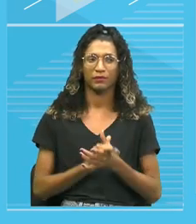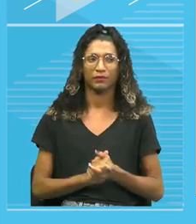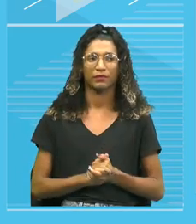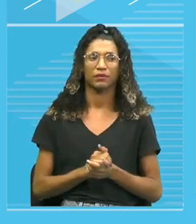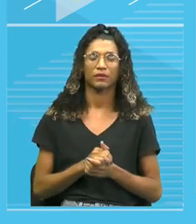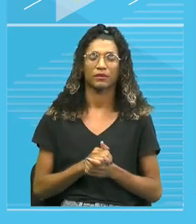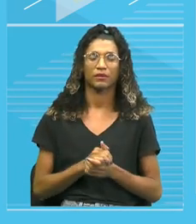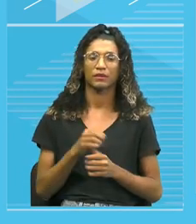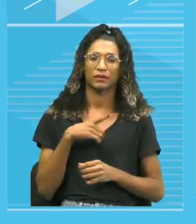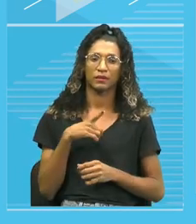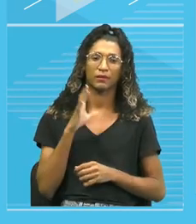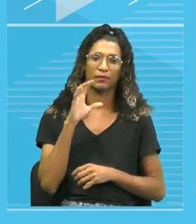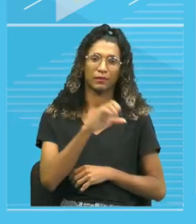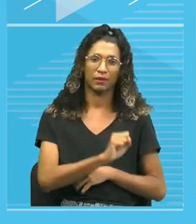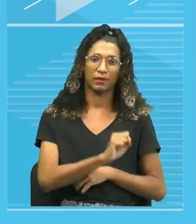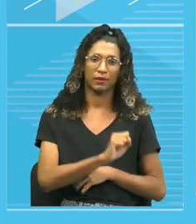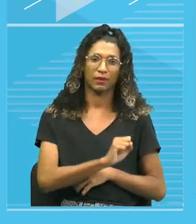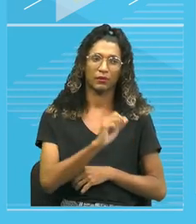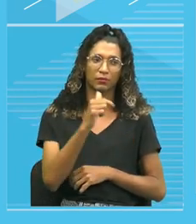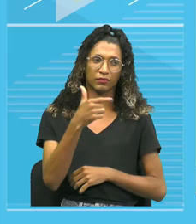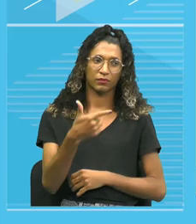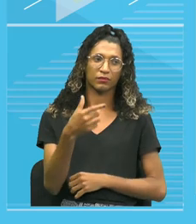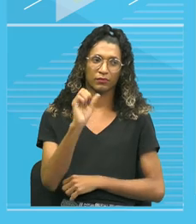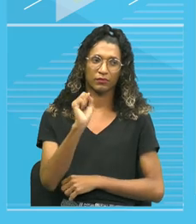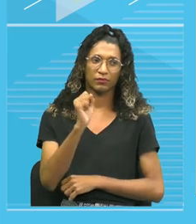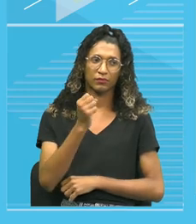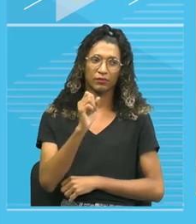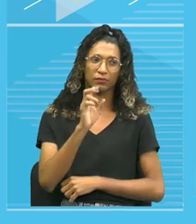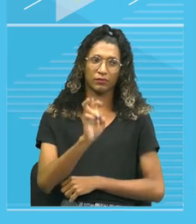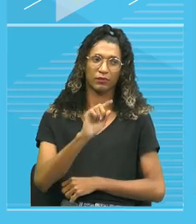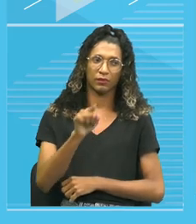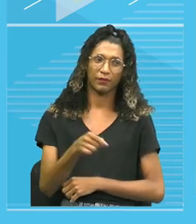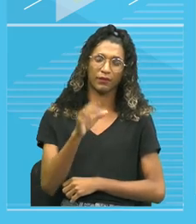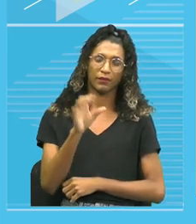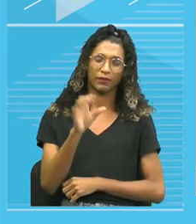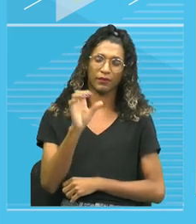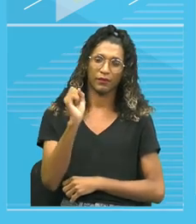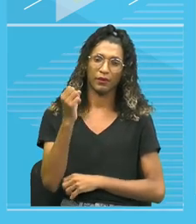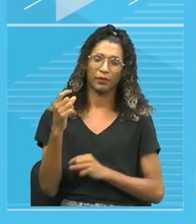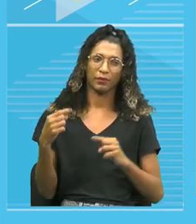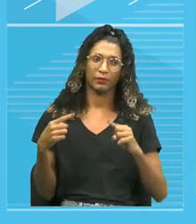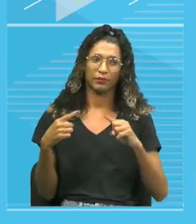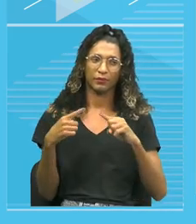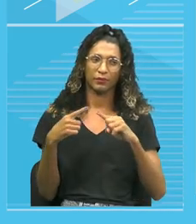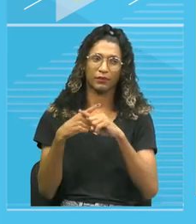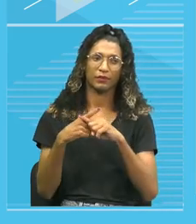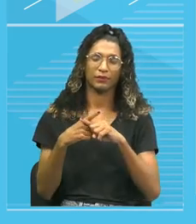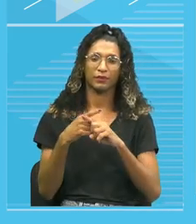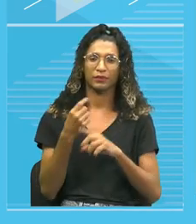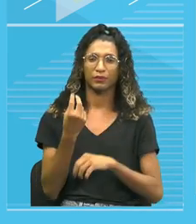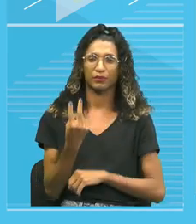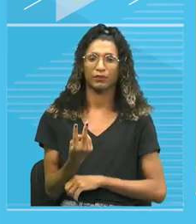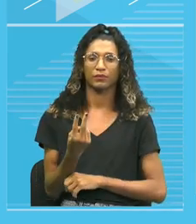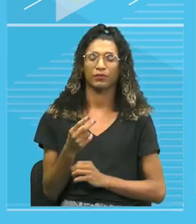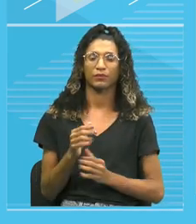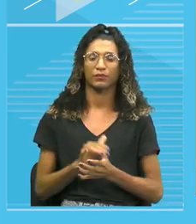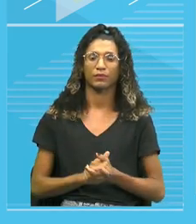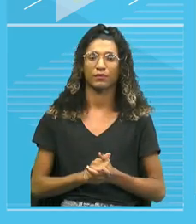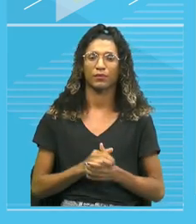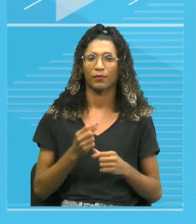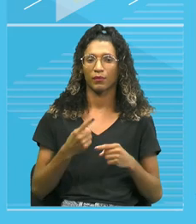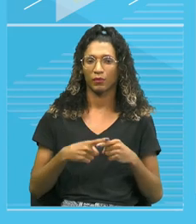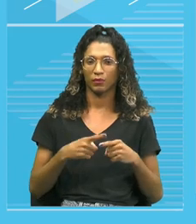o 285,8 e multiplicar por 2 por quê